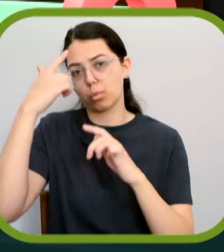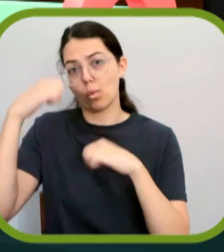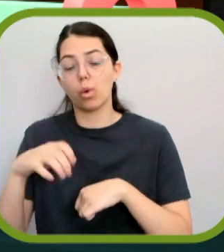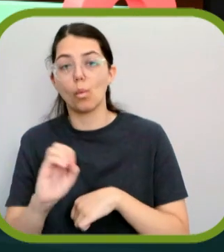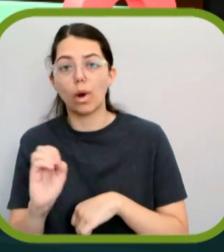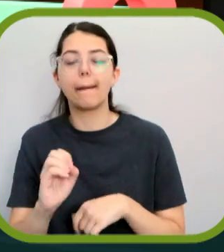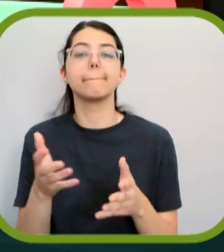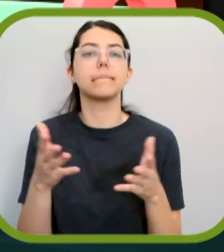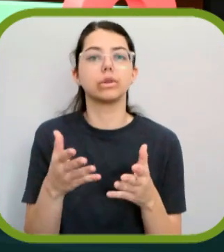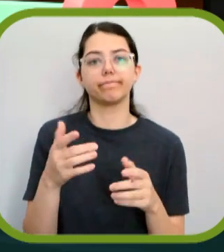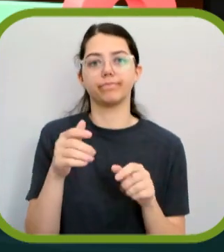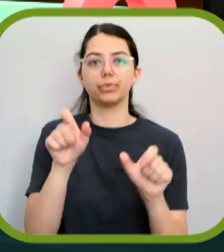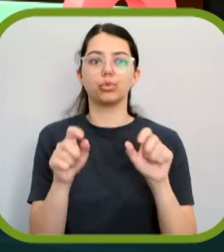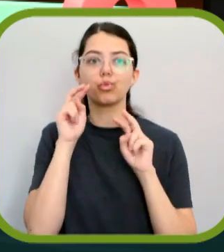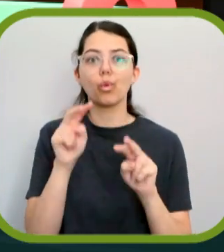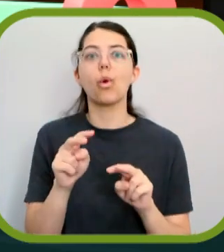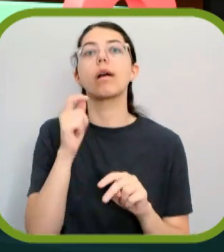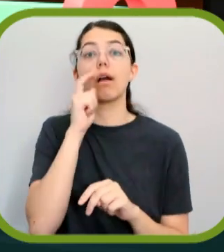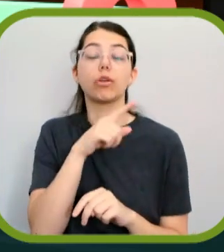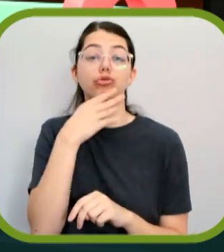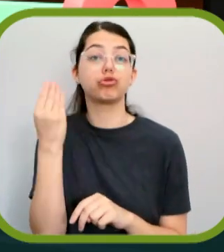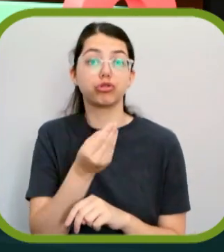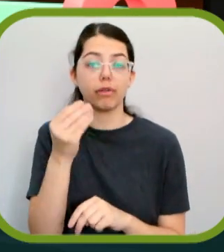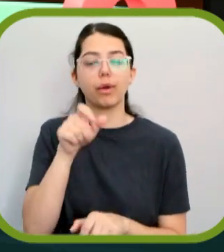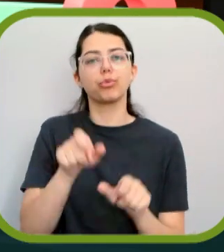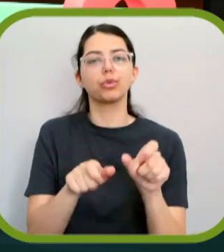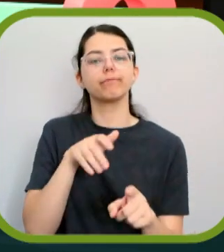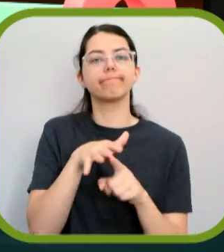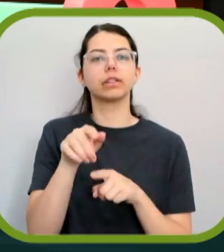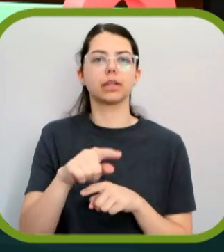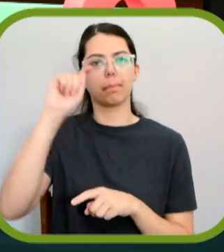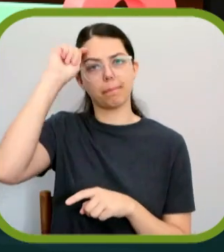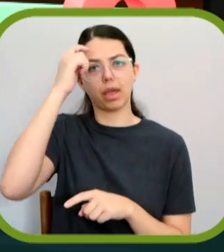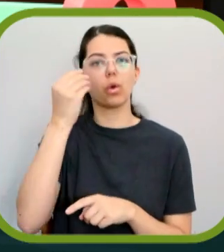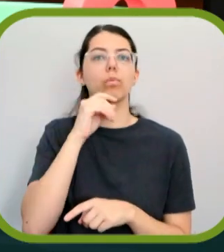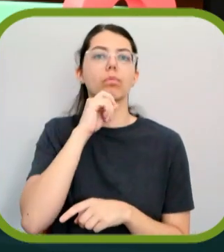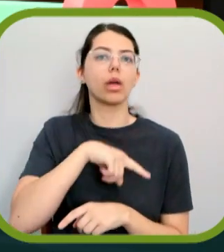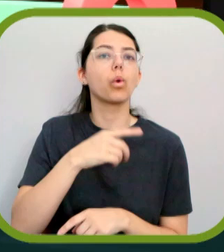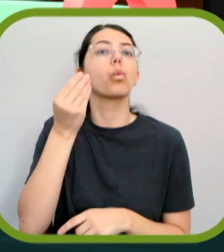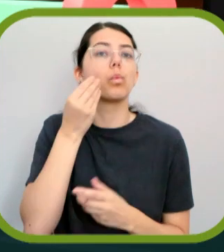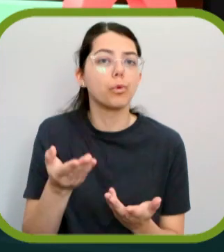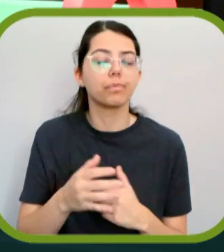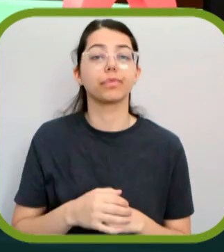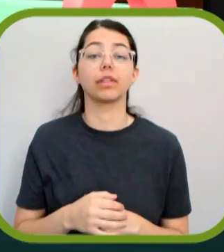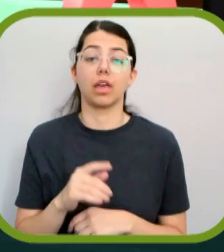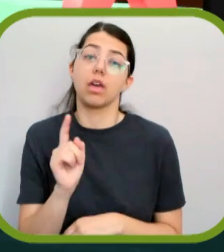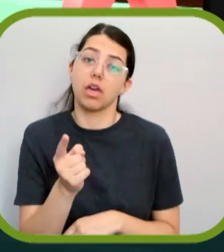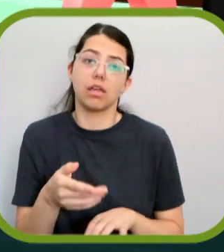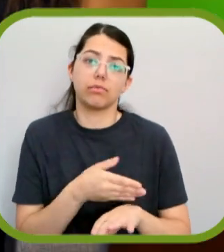Tendo em conta que o público destes influencers é maioritariamente jovem, de que modo é que o exemplo dessas personalidades pode ser